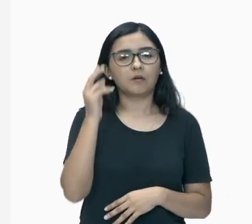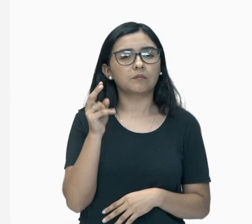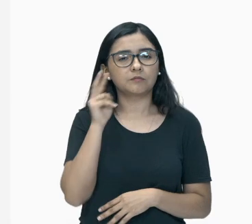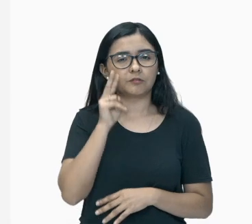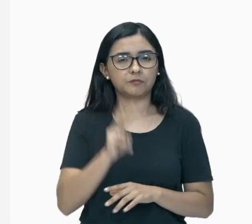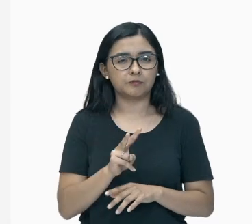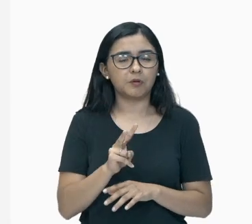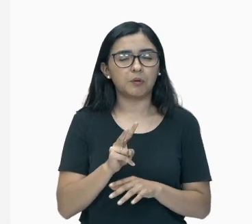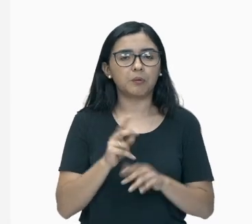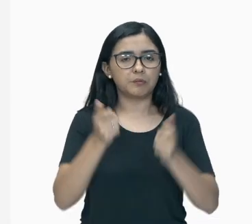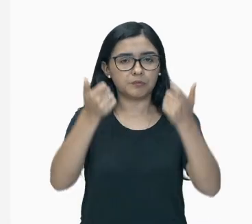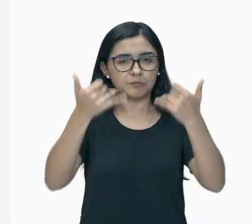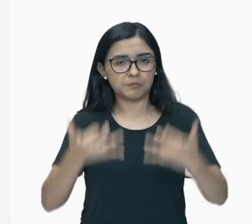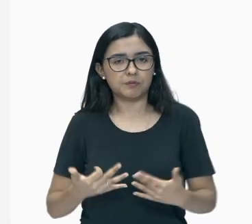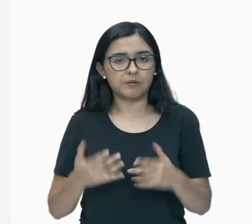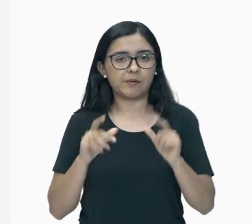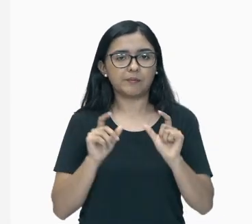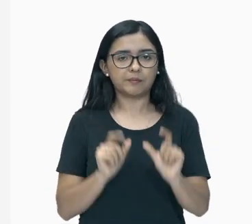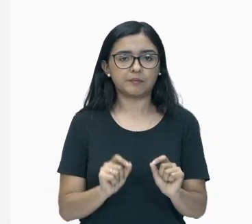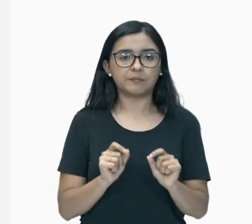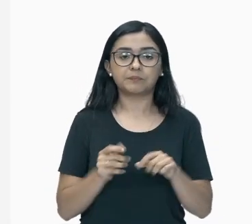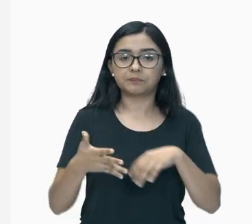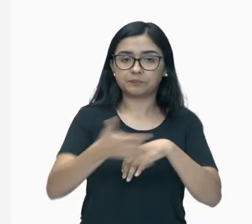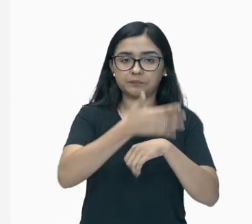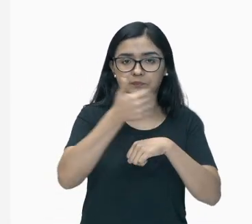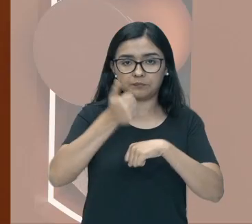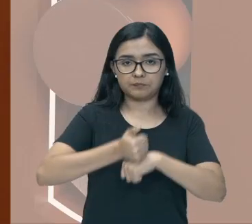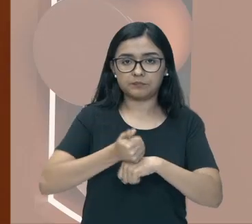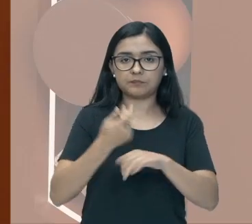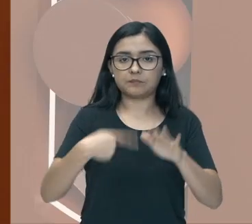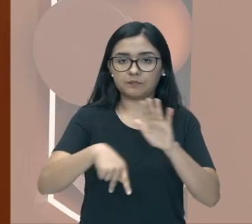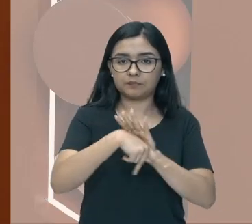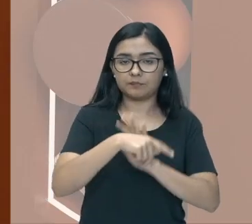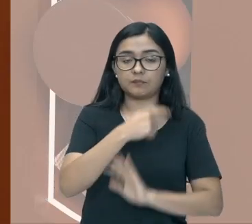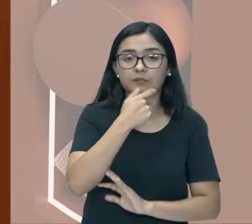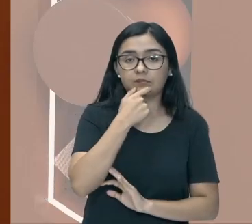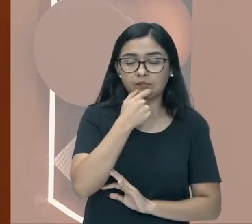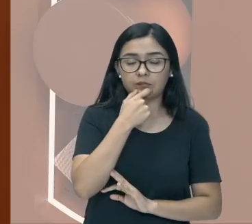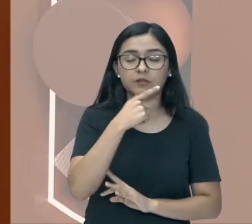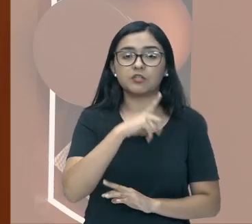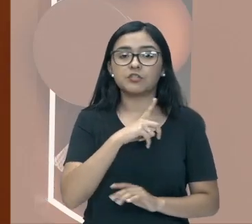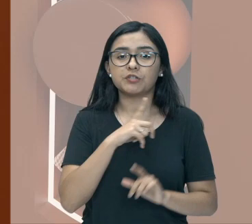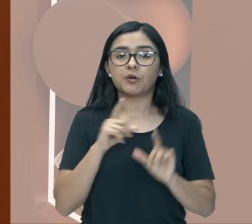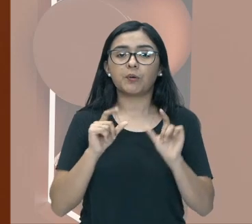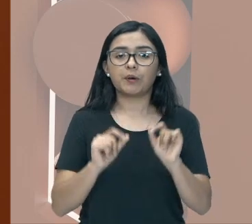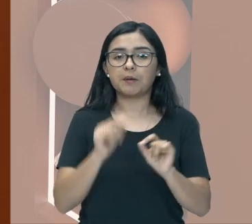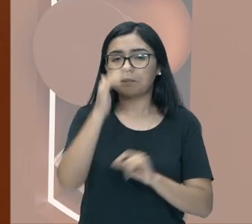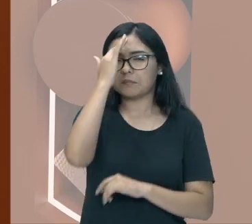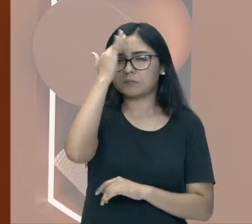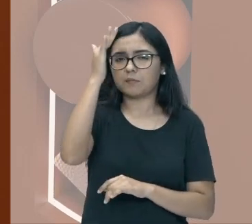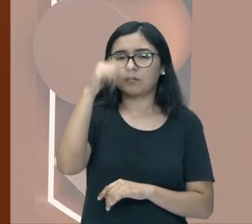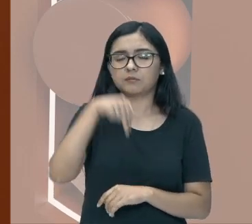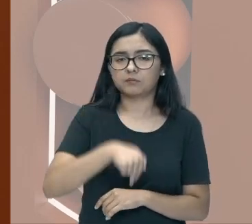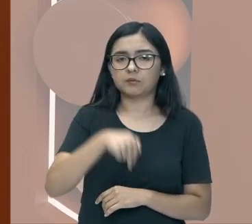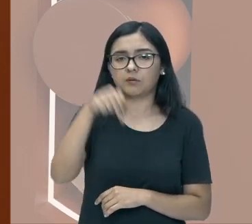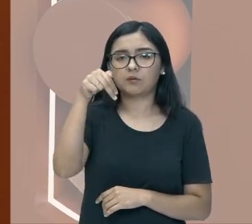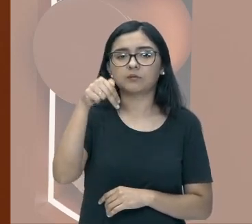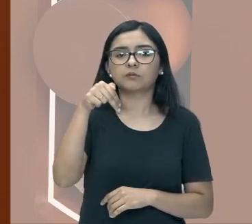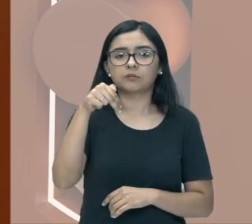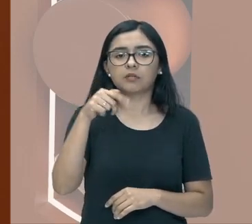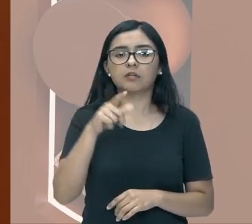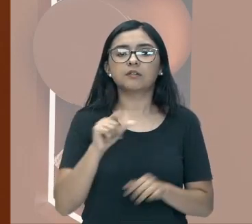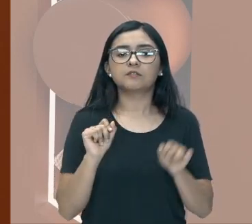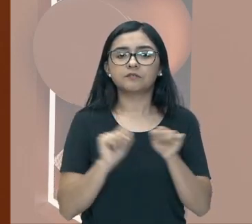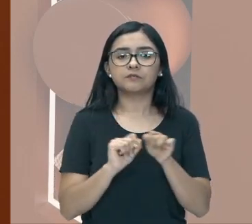né, os colonos americanos, eles tinham, principalmente ali os do norte, faziam